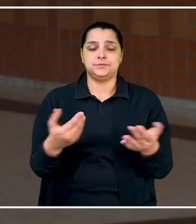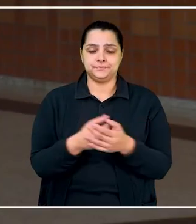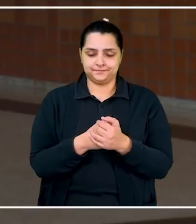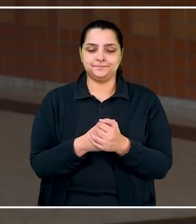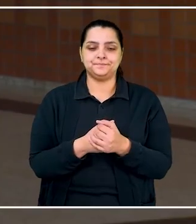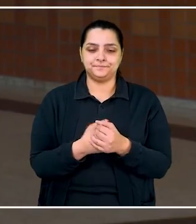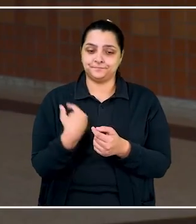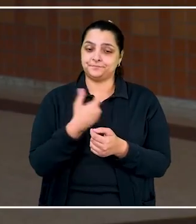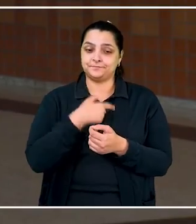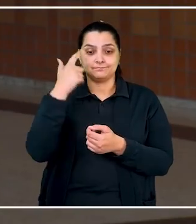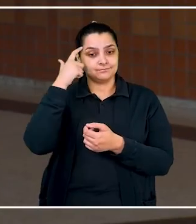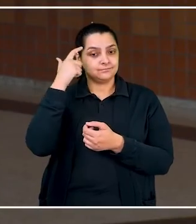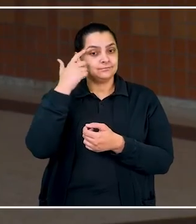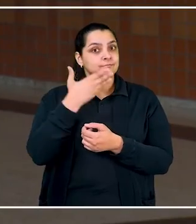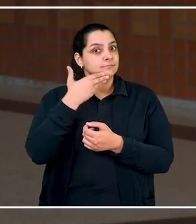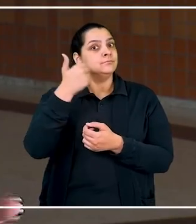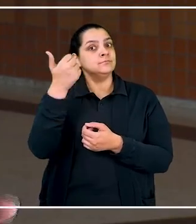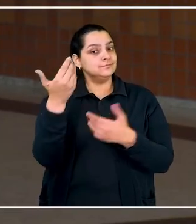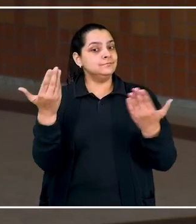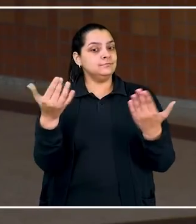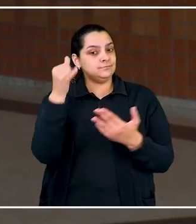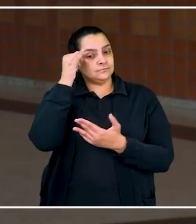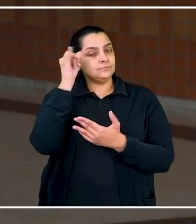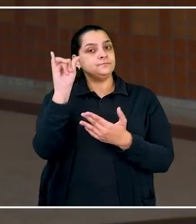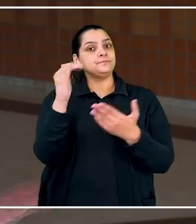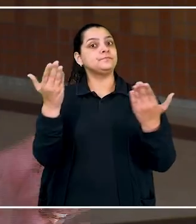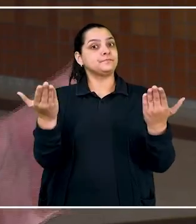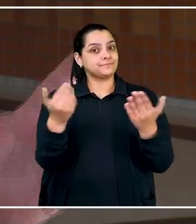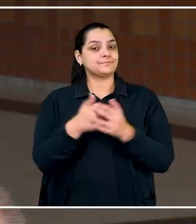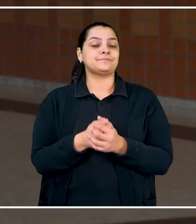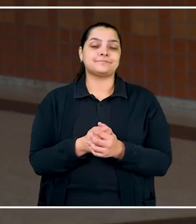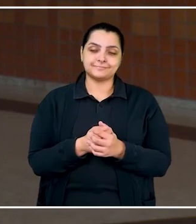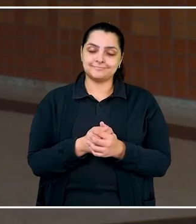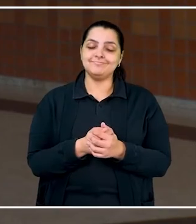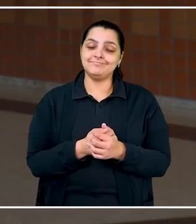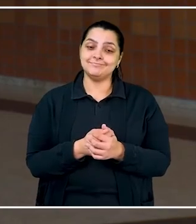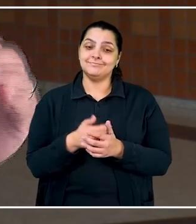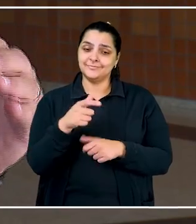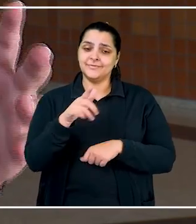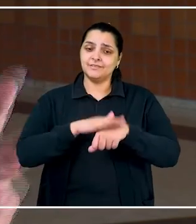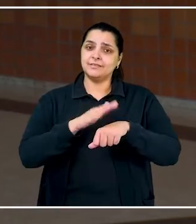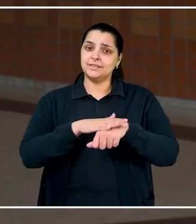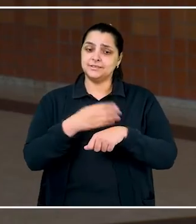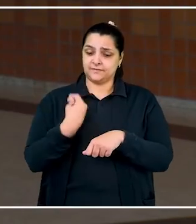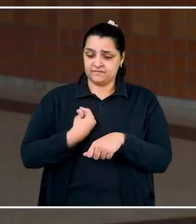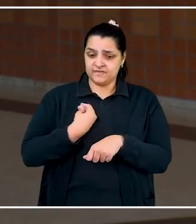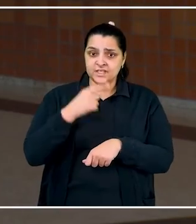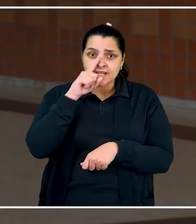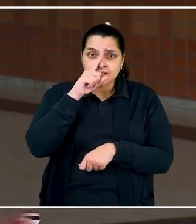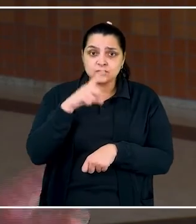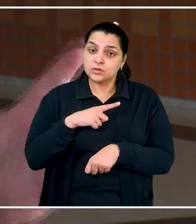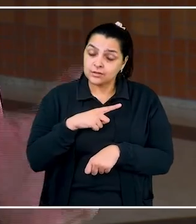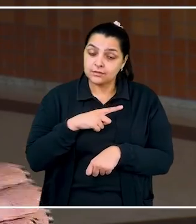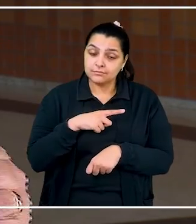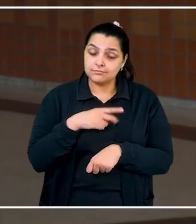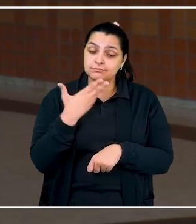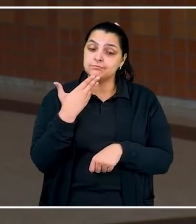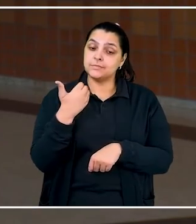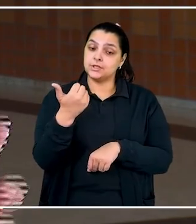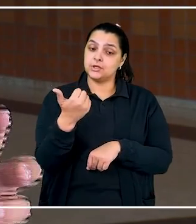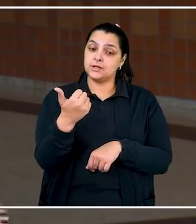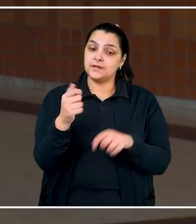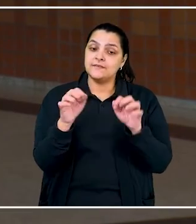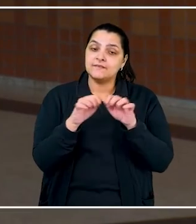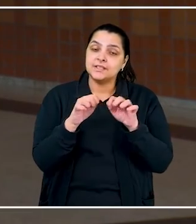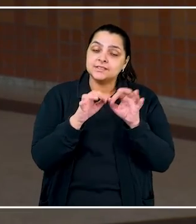A gente tem que se pensar melhor, já precaver. Se a gente vai fazer uma coisa assim que coloca a sua vida em risco, é melhor a